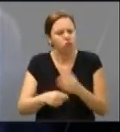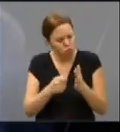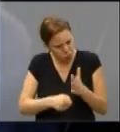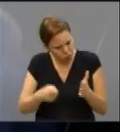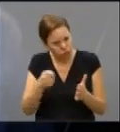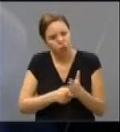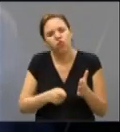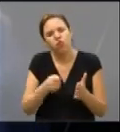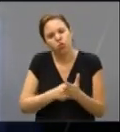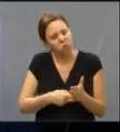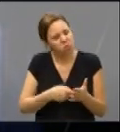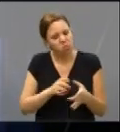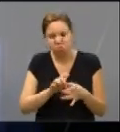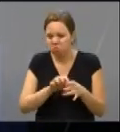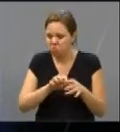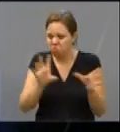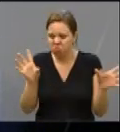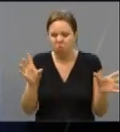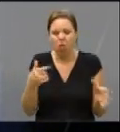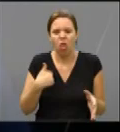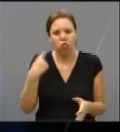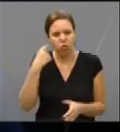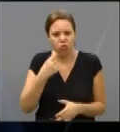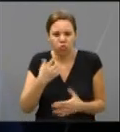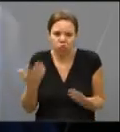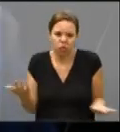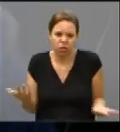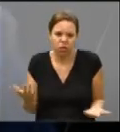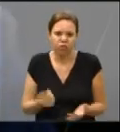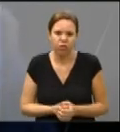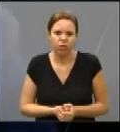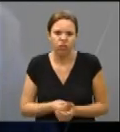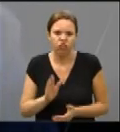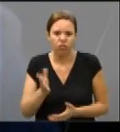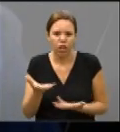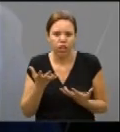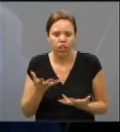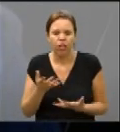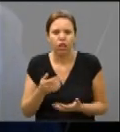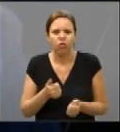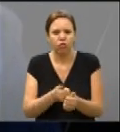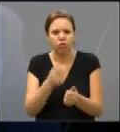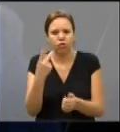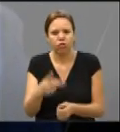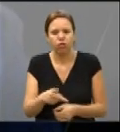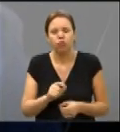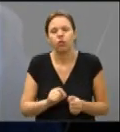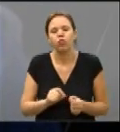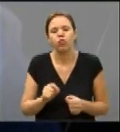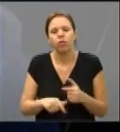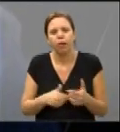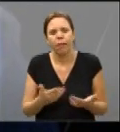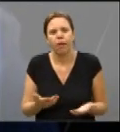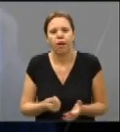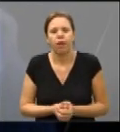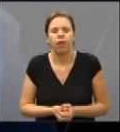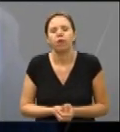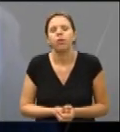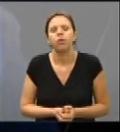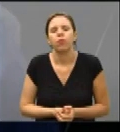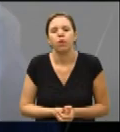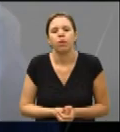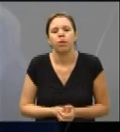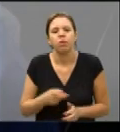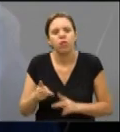lutando, independente de eu ser surda. Eu já quero pegar o gancho e